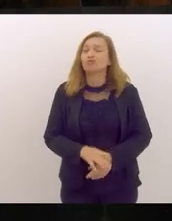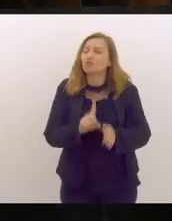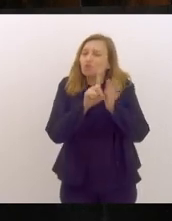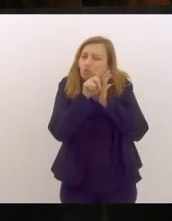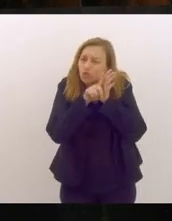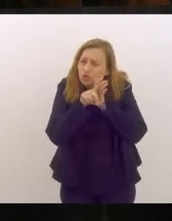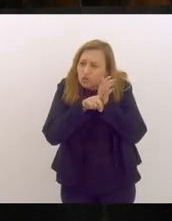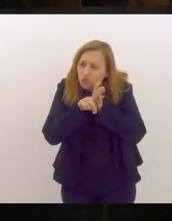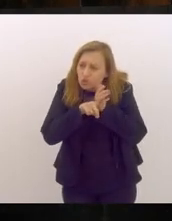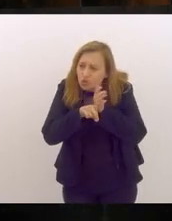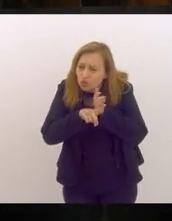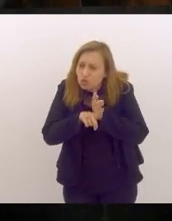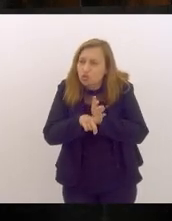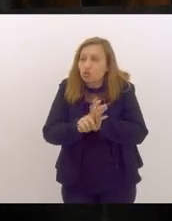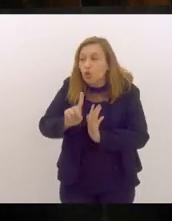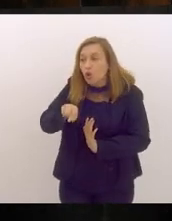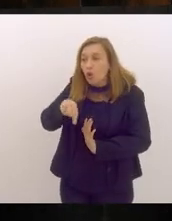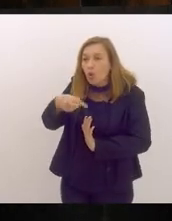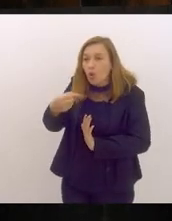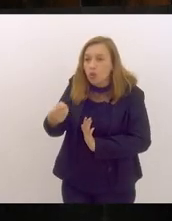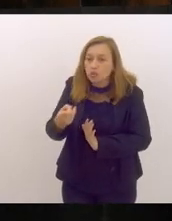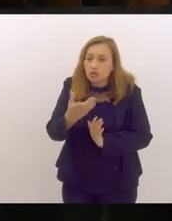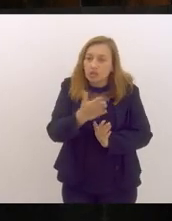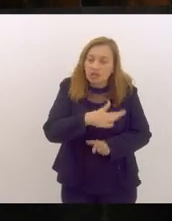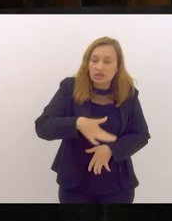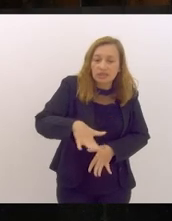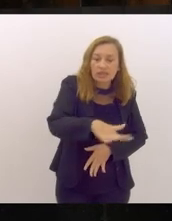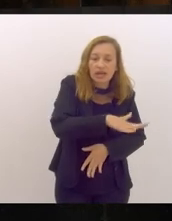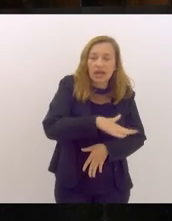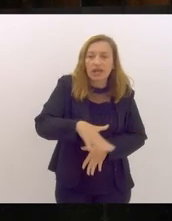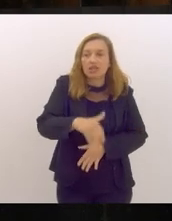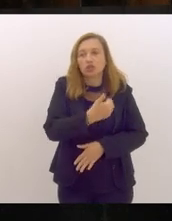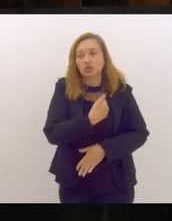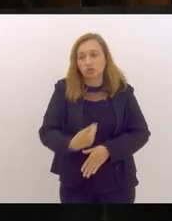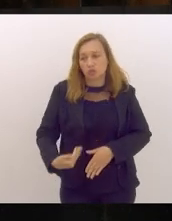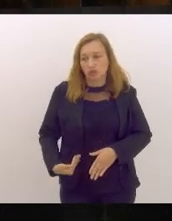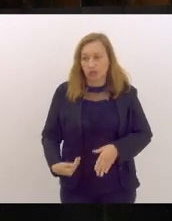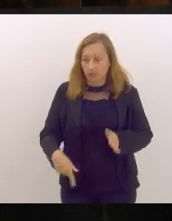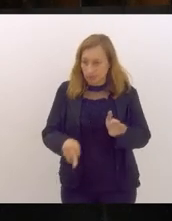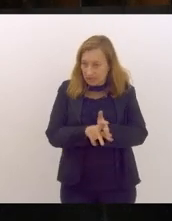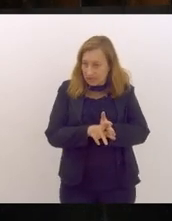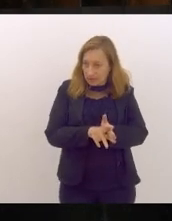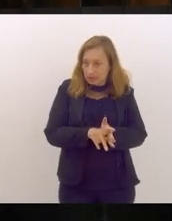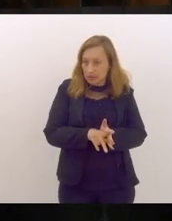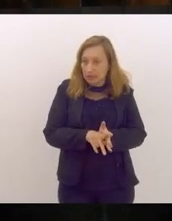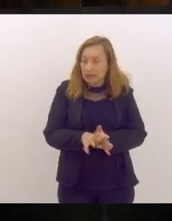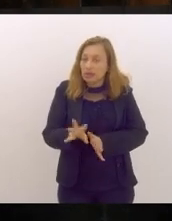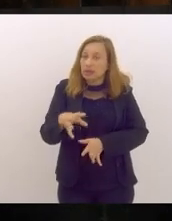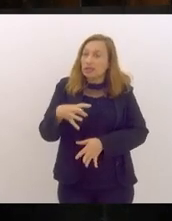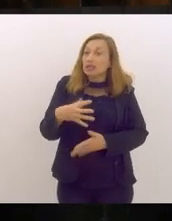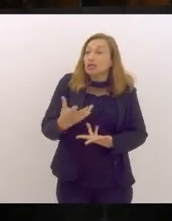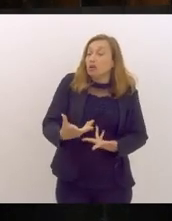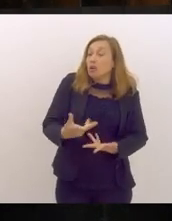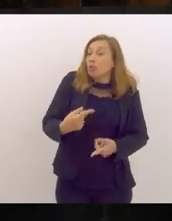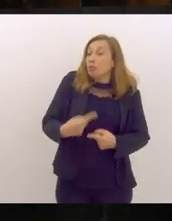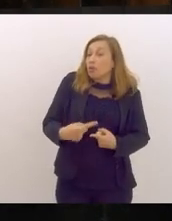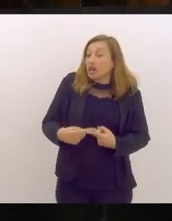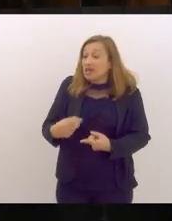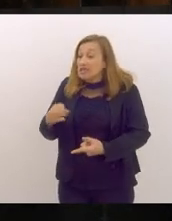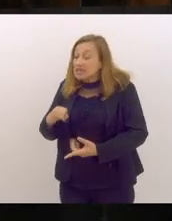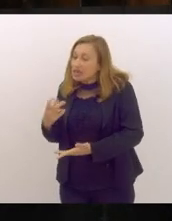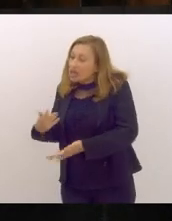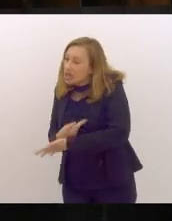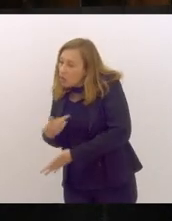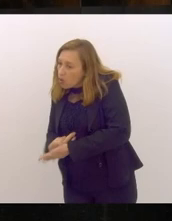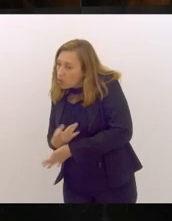examinar outras áreas do governo, porque se tinha um escândalo na CEPERJE,